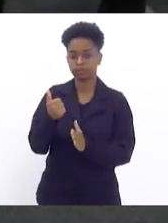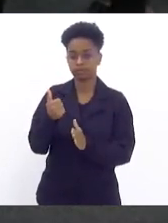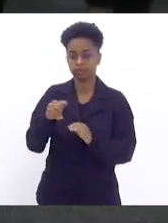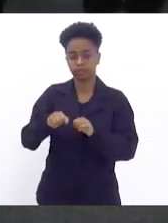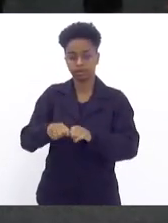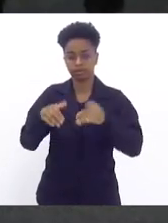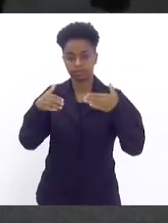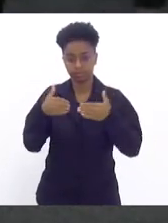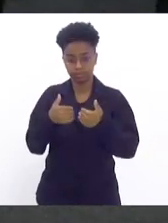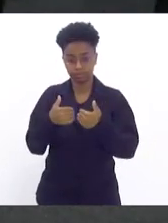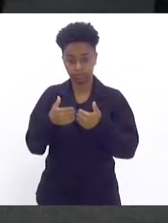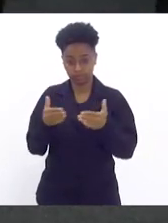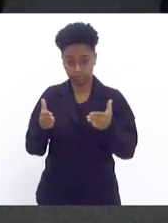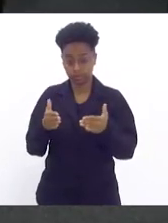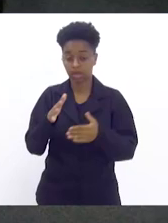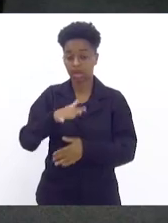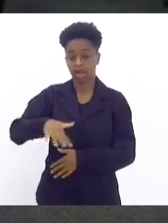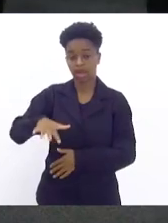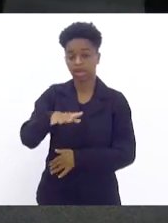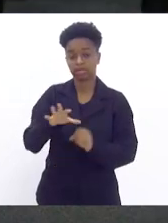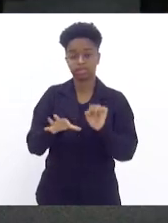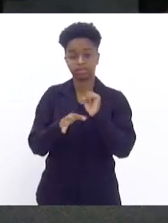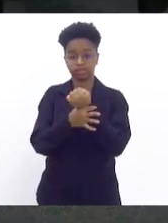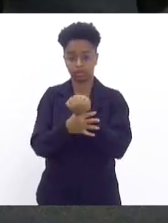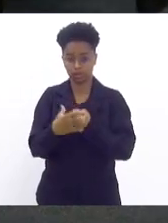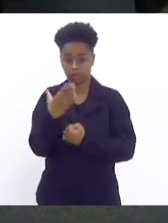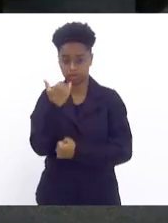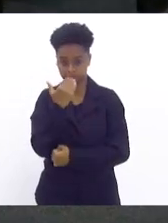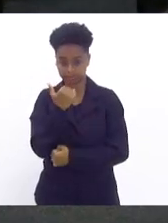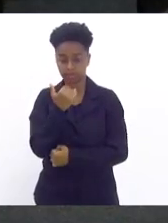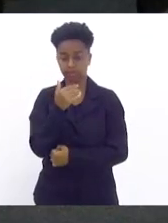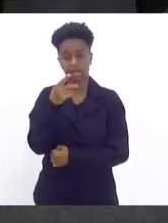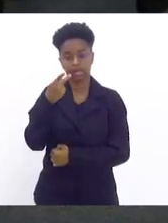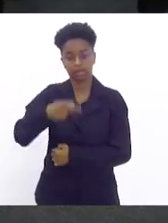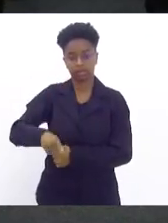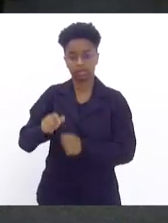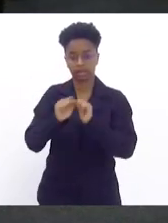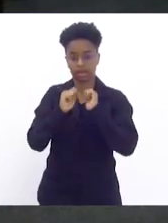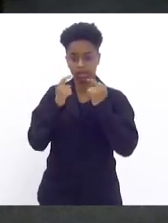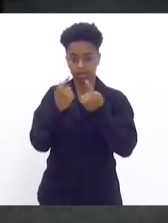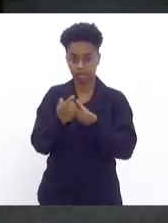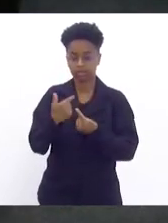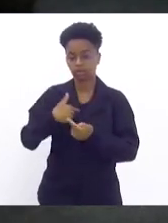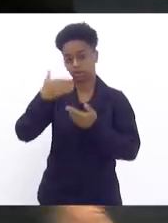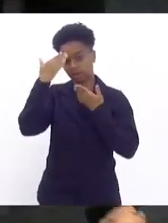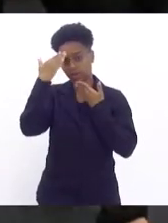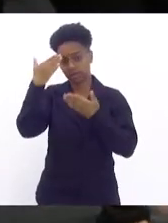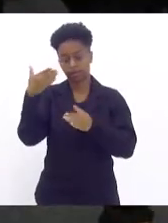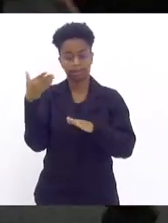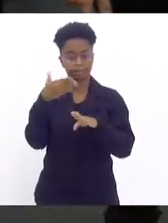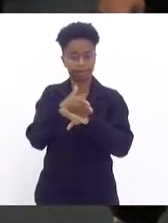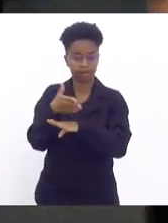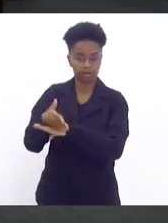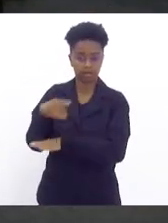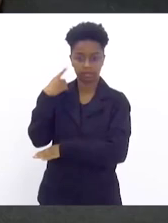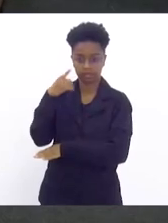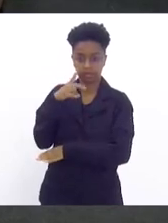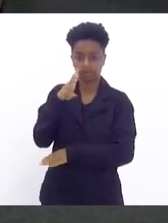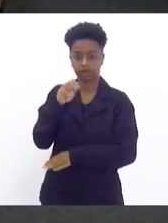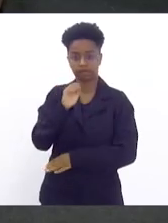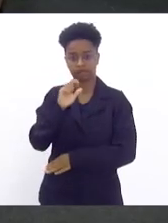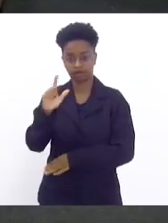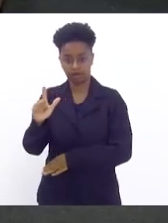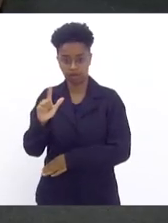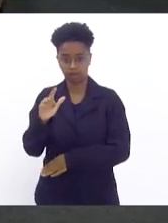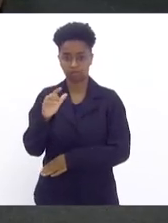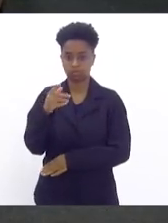da comissão de segurança alimentar da alerj Quero agradecer as participações dos Deputado Valdo